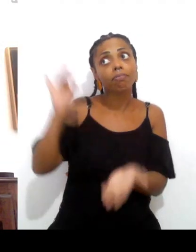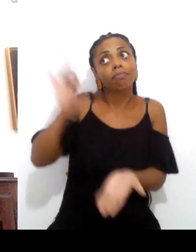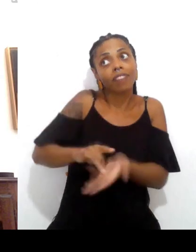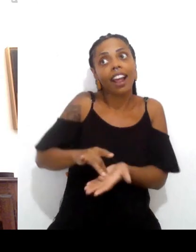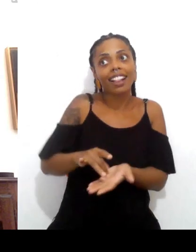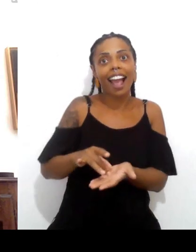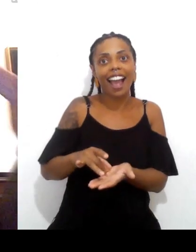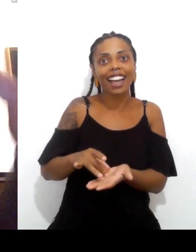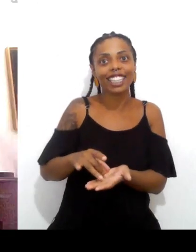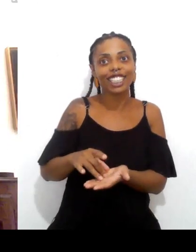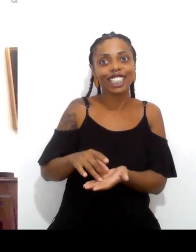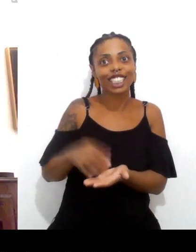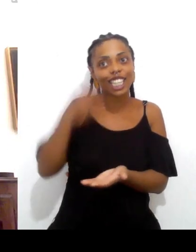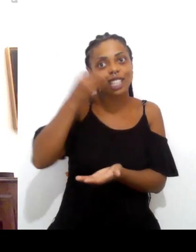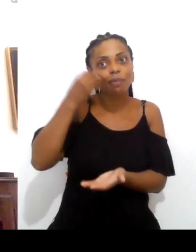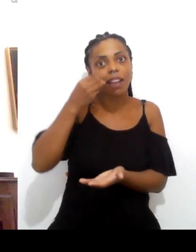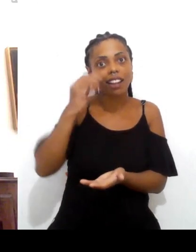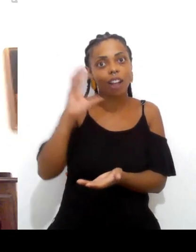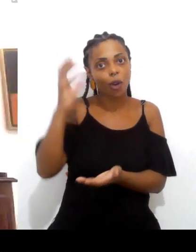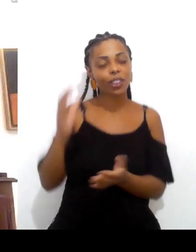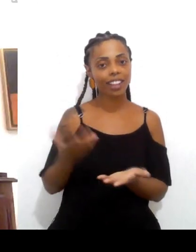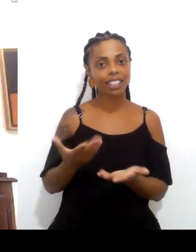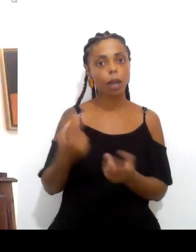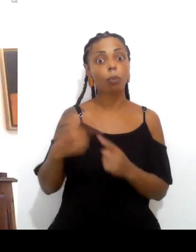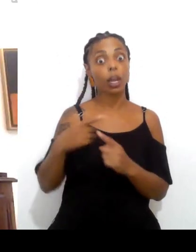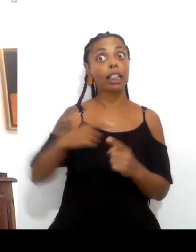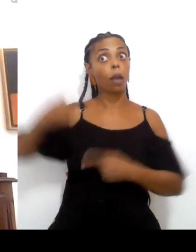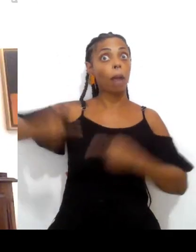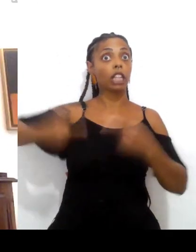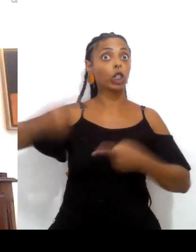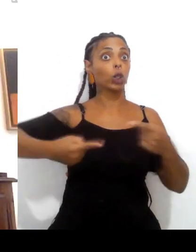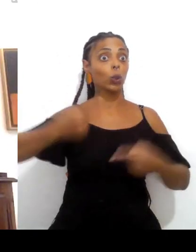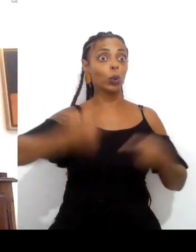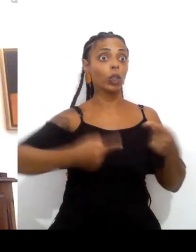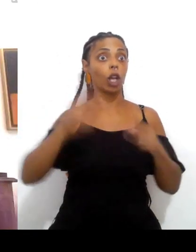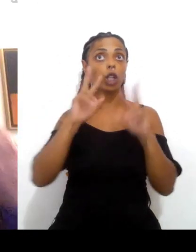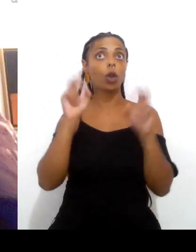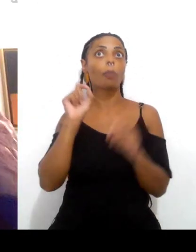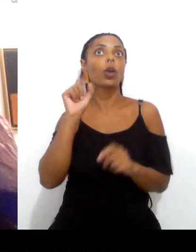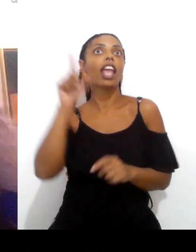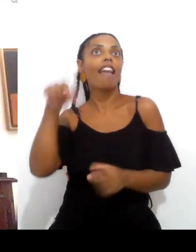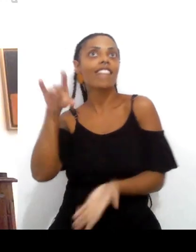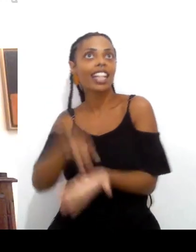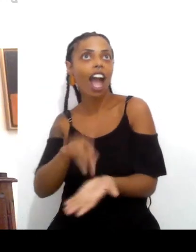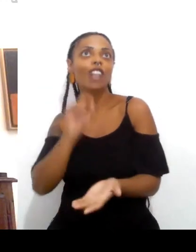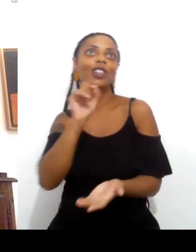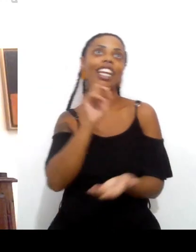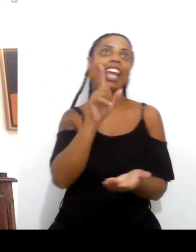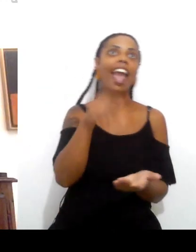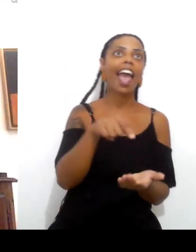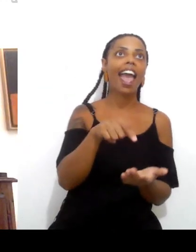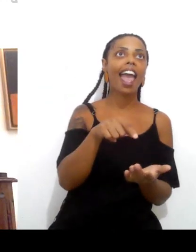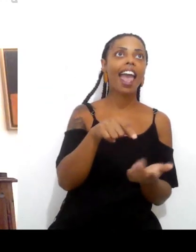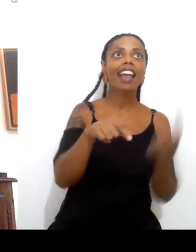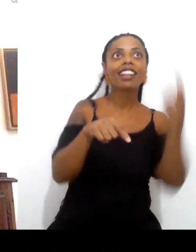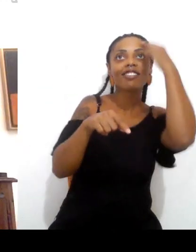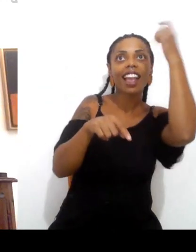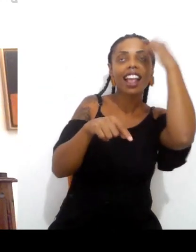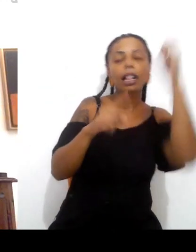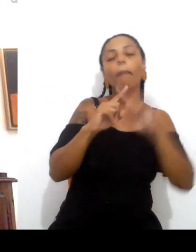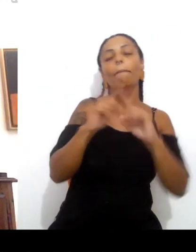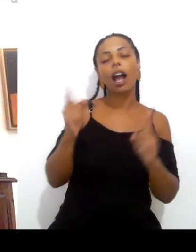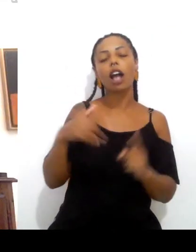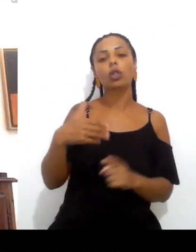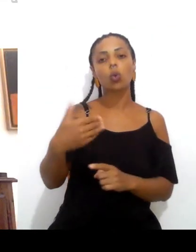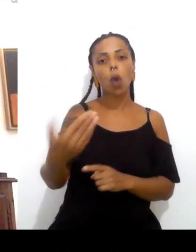na verdade tem uma discussão enorme sobre o que é fato que é ficção não é mas eu sempre acho que quando a gente